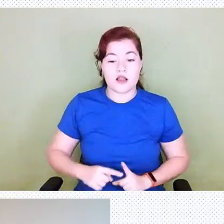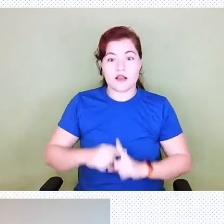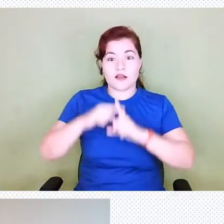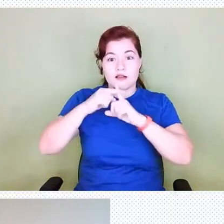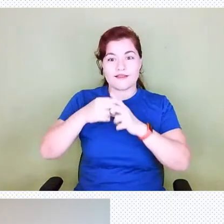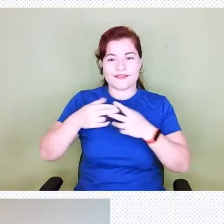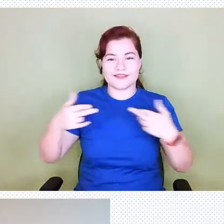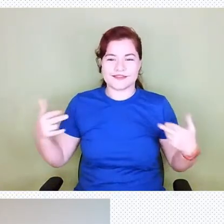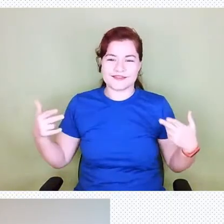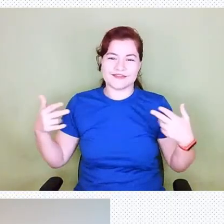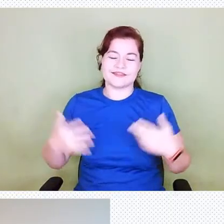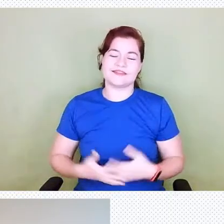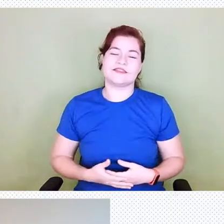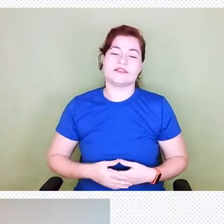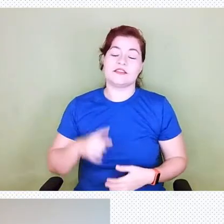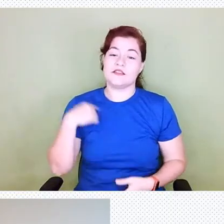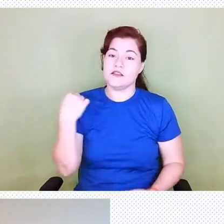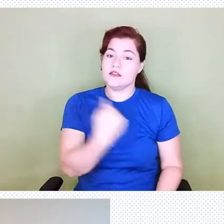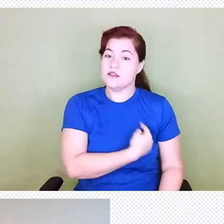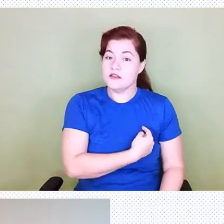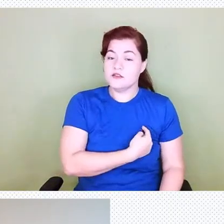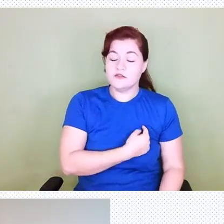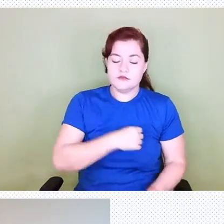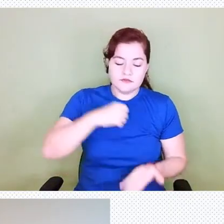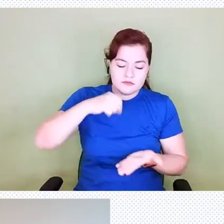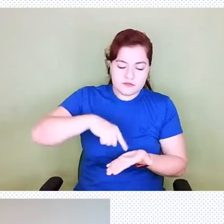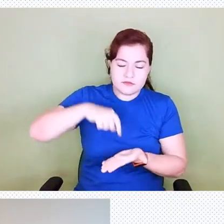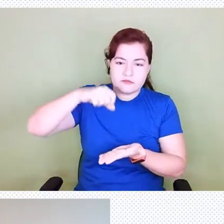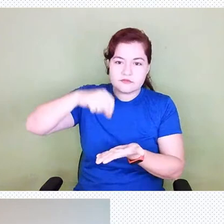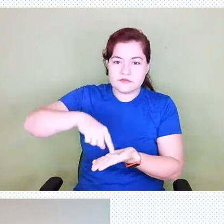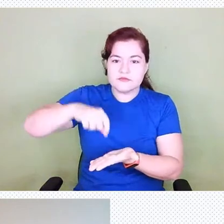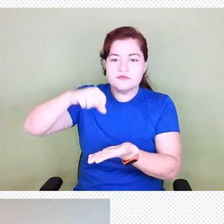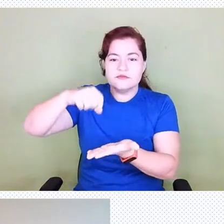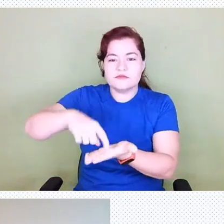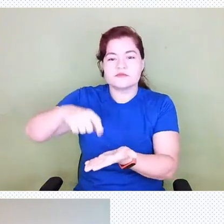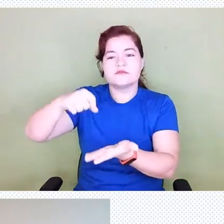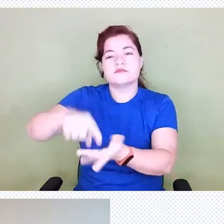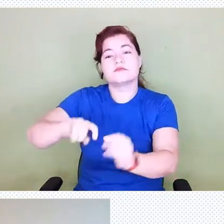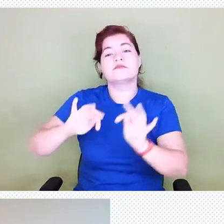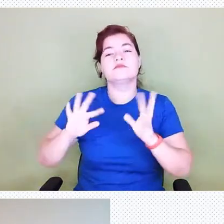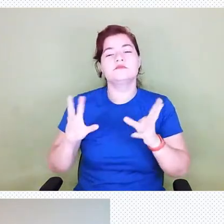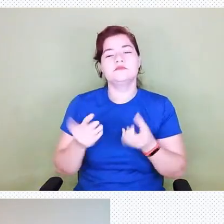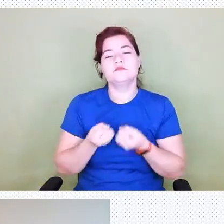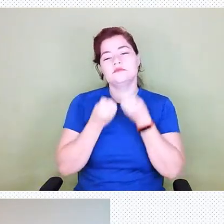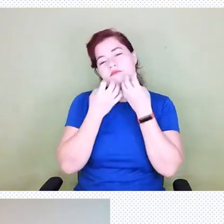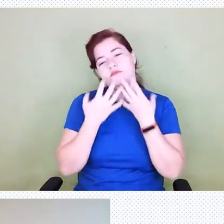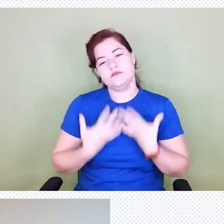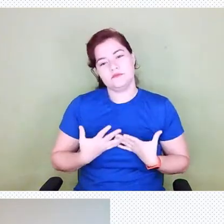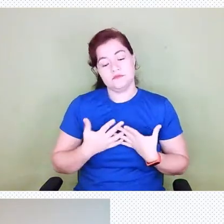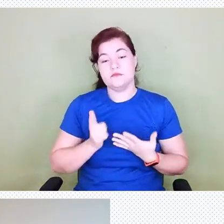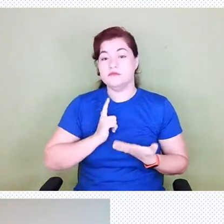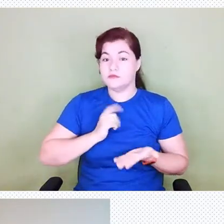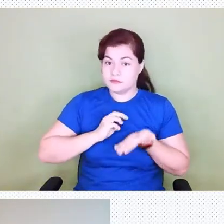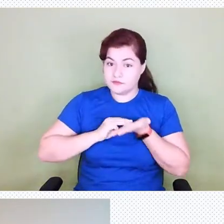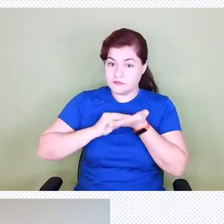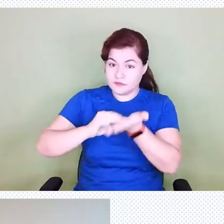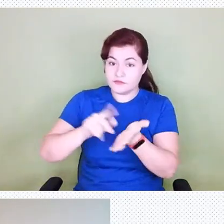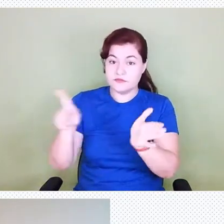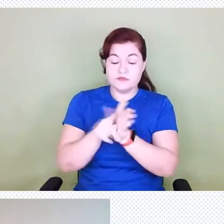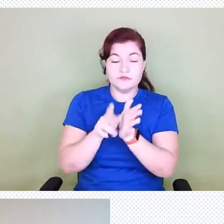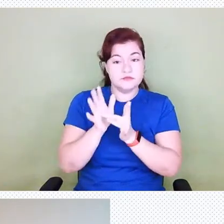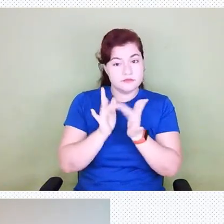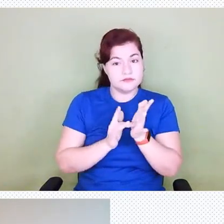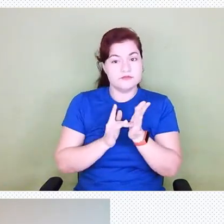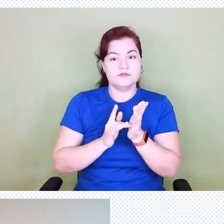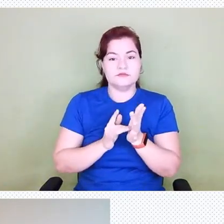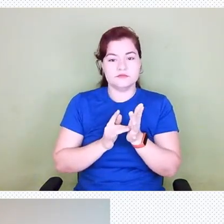positivas, né? Que nós sejamos semeadores de tudo que é bom que está na mensagem de Jesus.